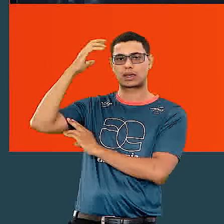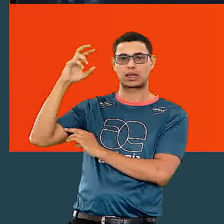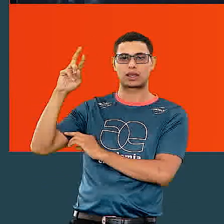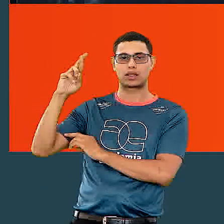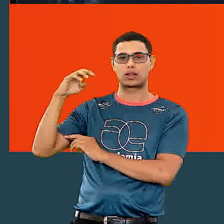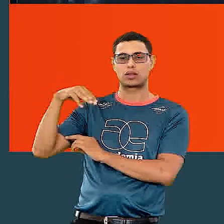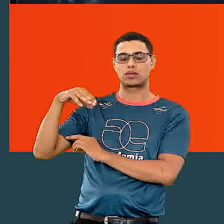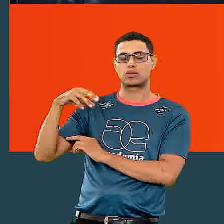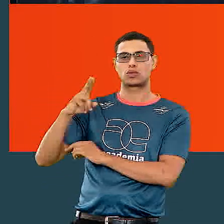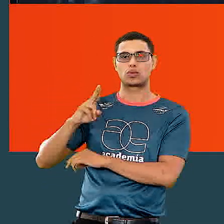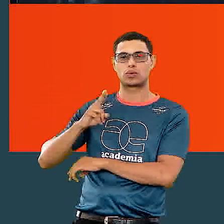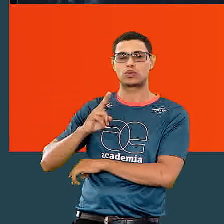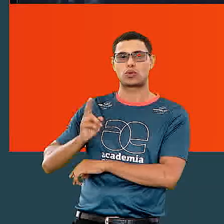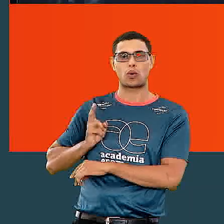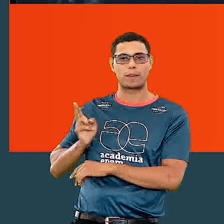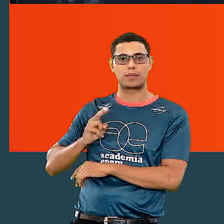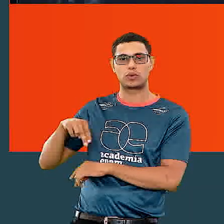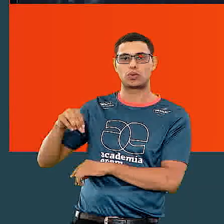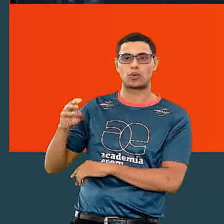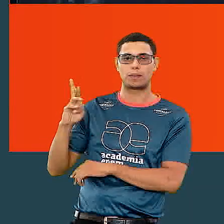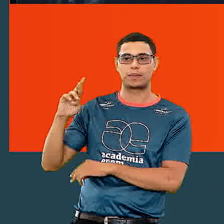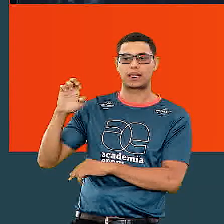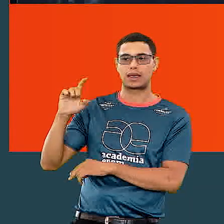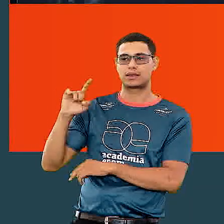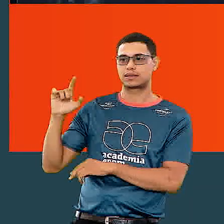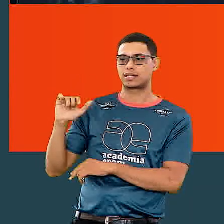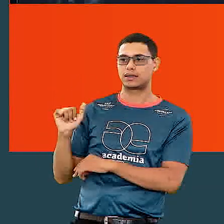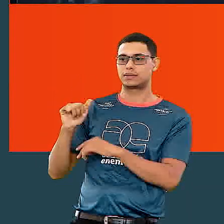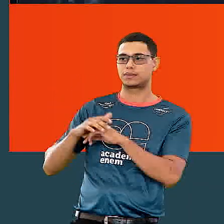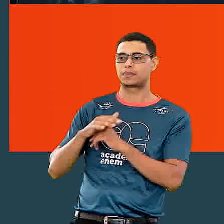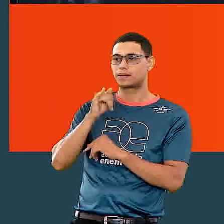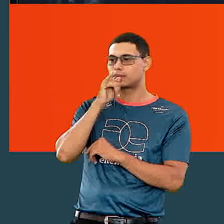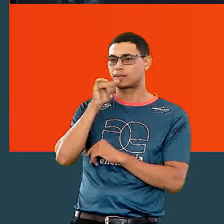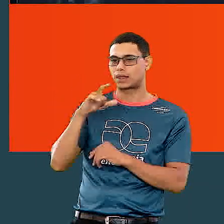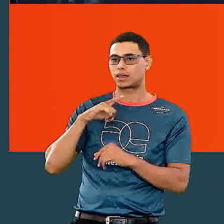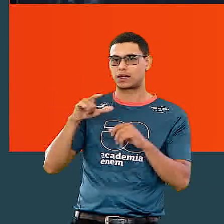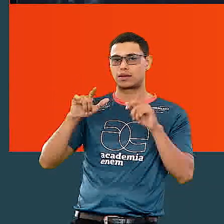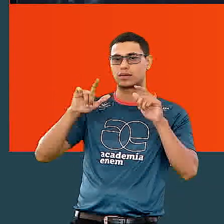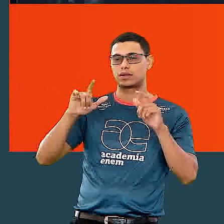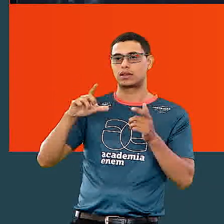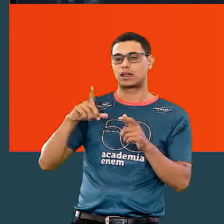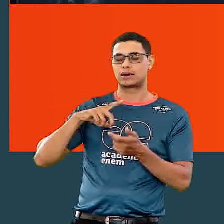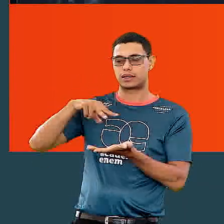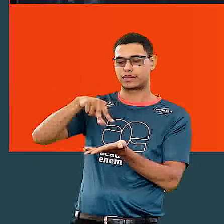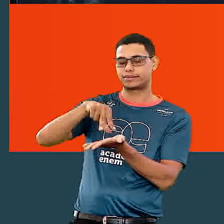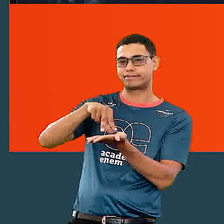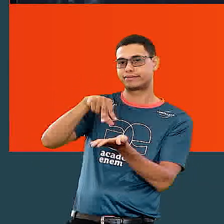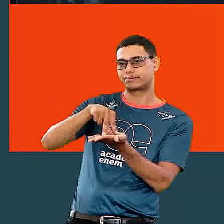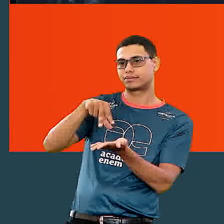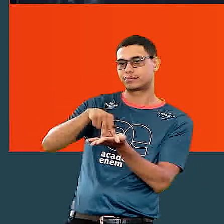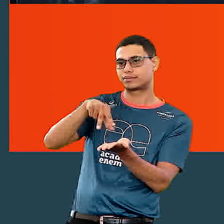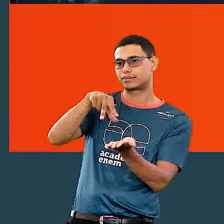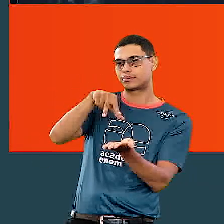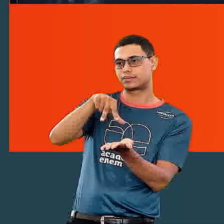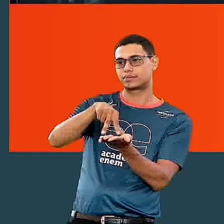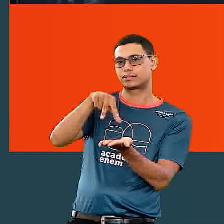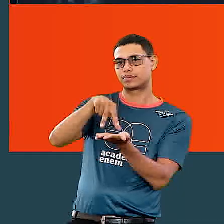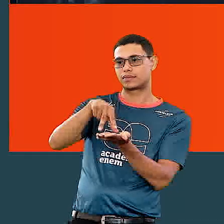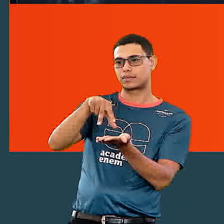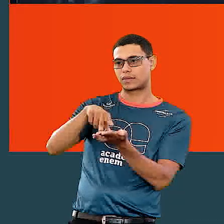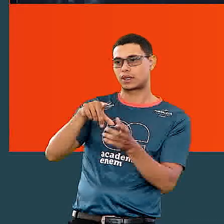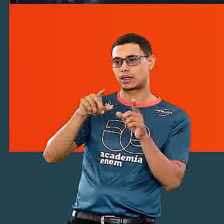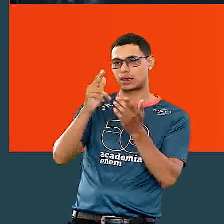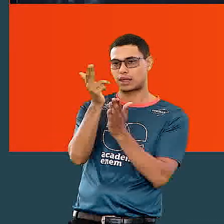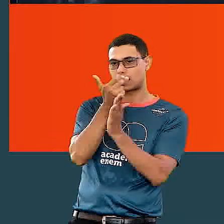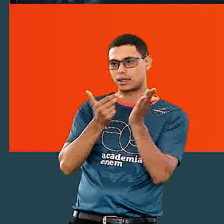seguinte? Do ladinho dessa questão, desenha uma pirâmide. Ah, Isaac, eu sou abestado, eu não sei desenhar uma pirâmide. Uma pirâmide, pelo amor de